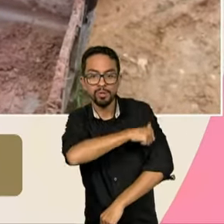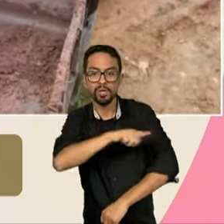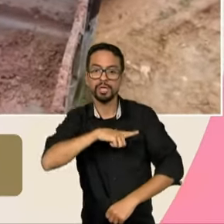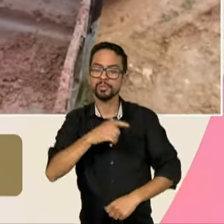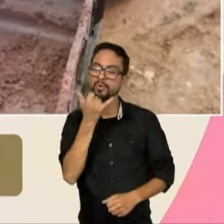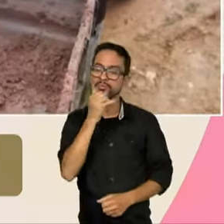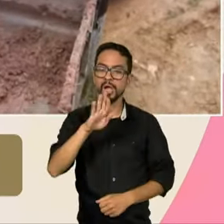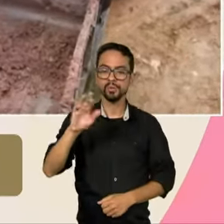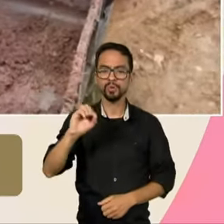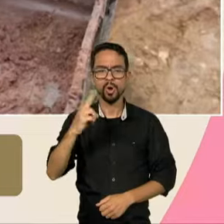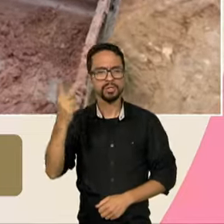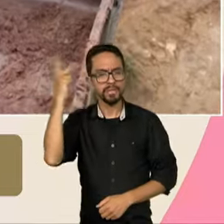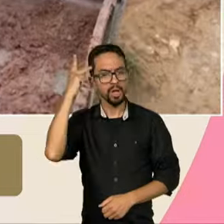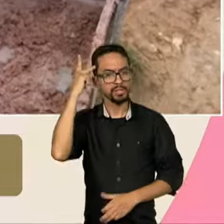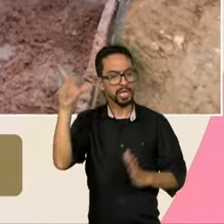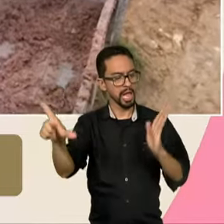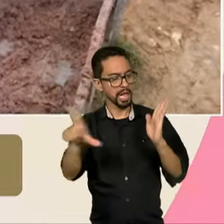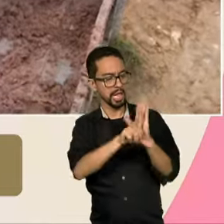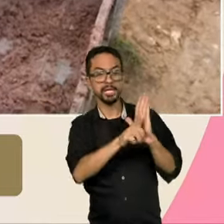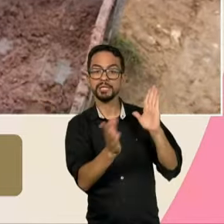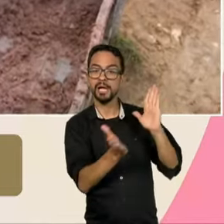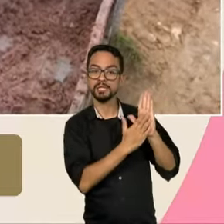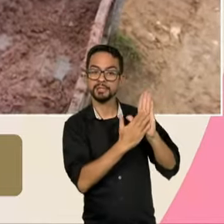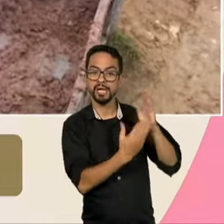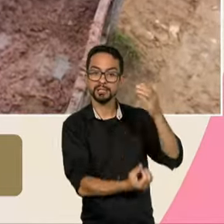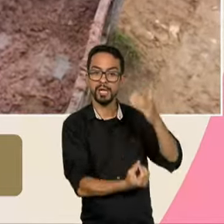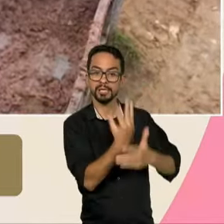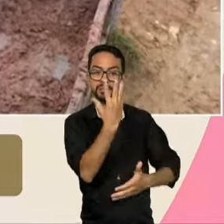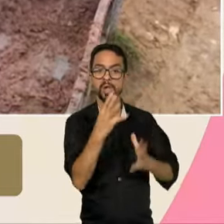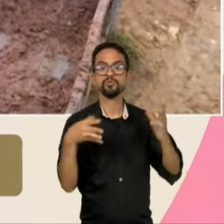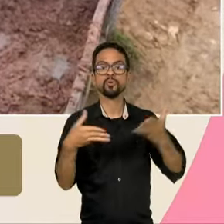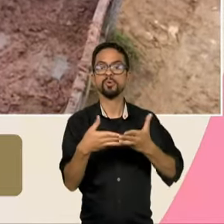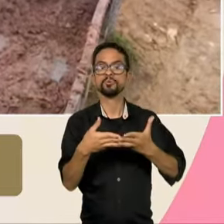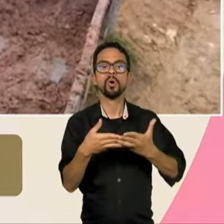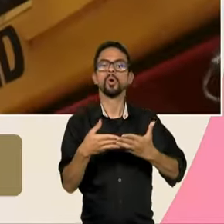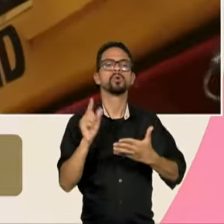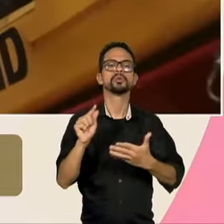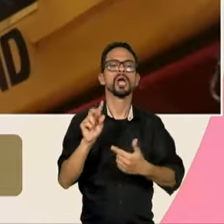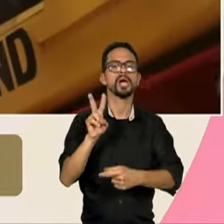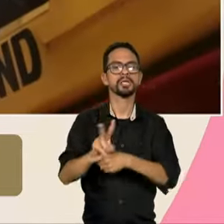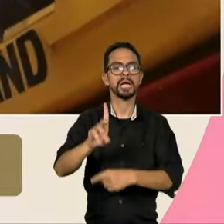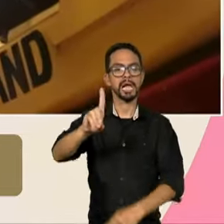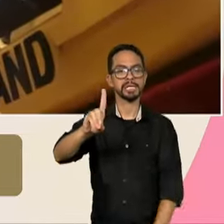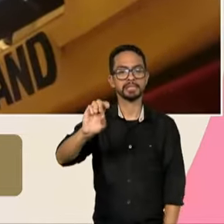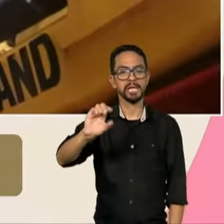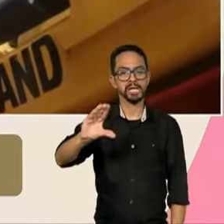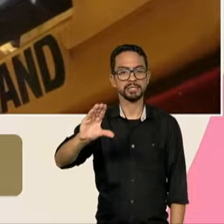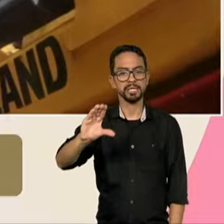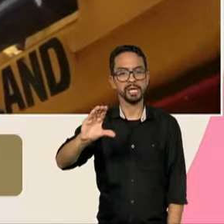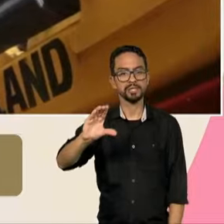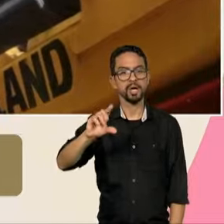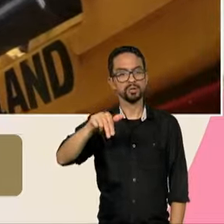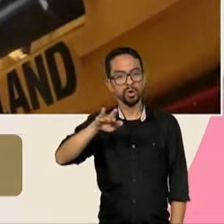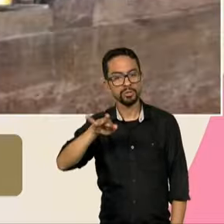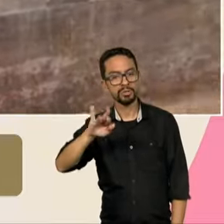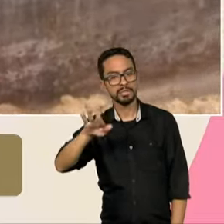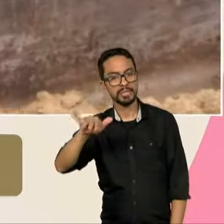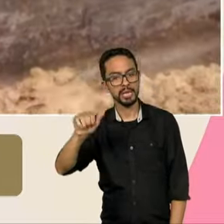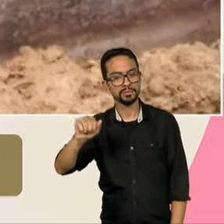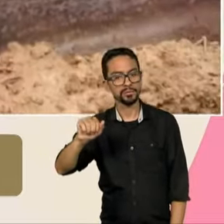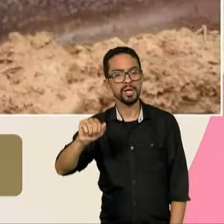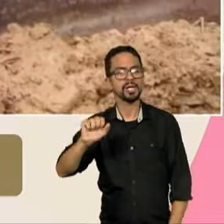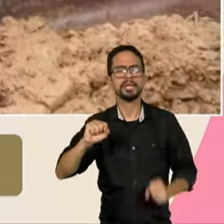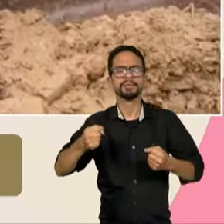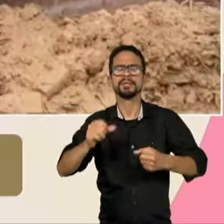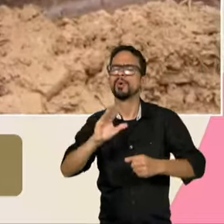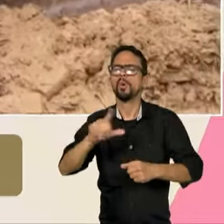São Paulo, a legislação que se criou esses órgãos previa no DEC, que é Núcleo Descentralizado de Defesa Civil. O que quer dizer